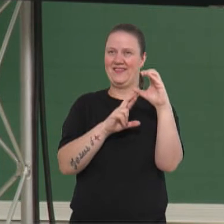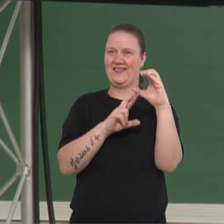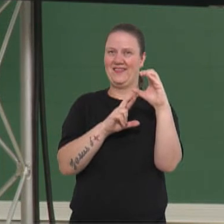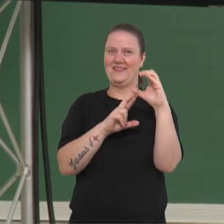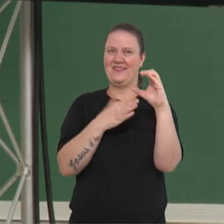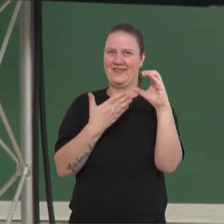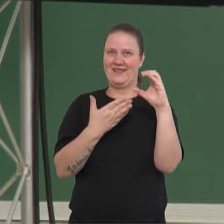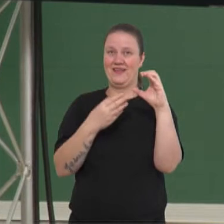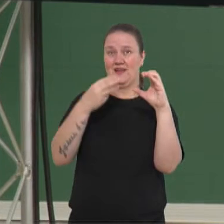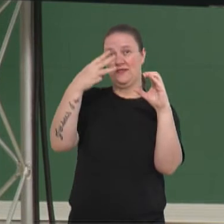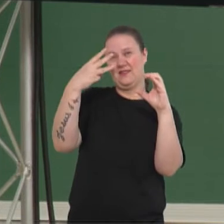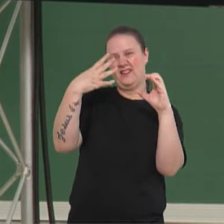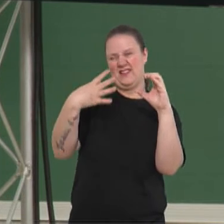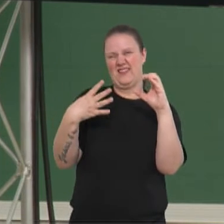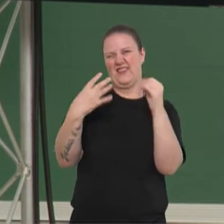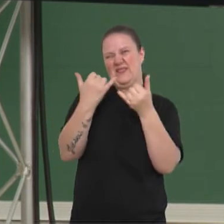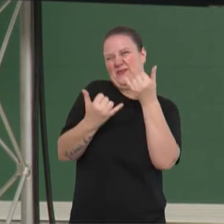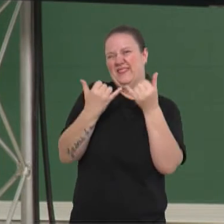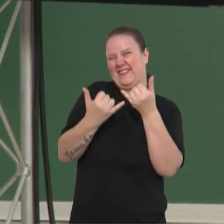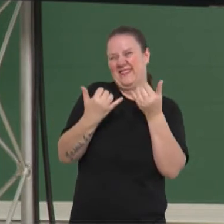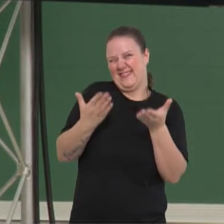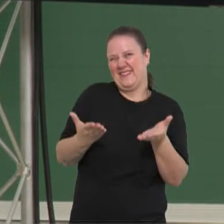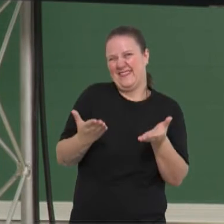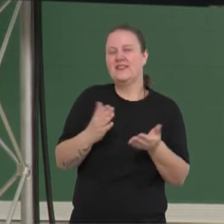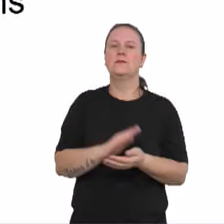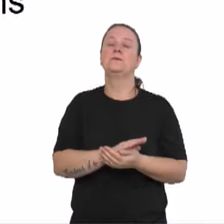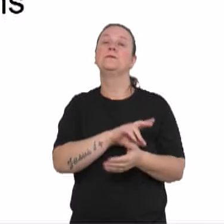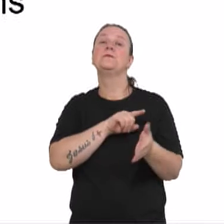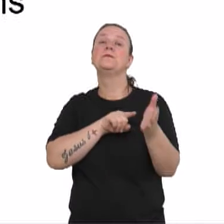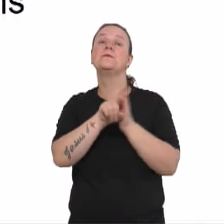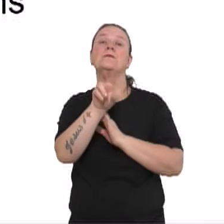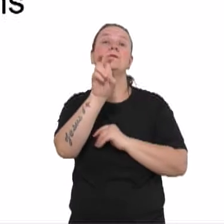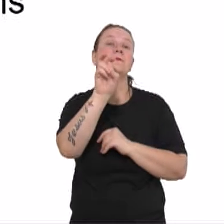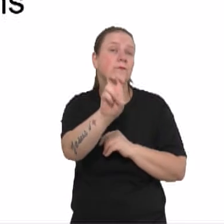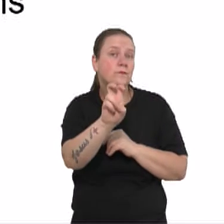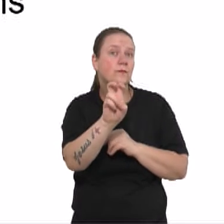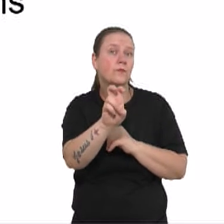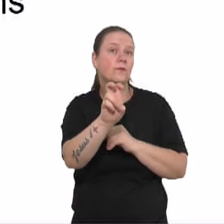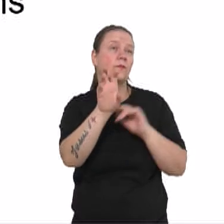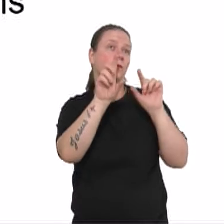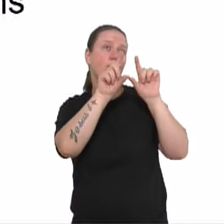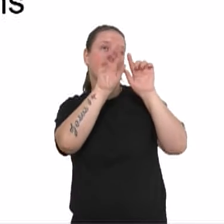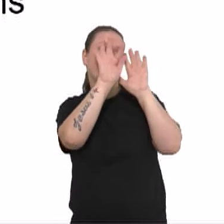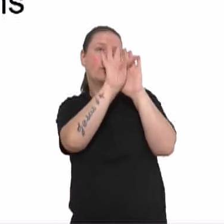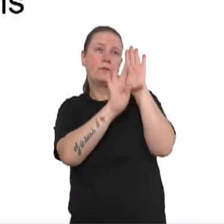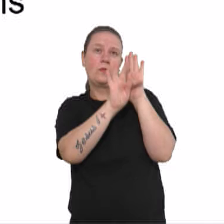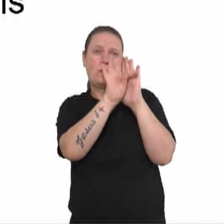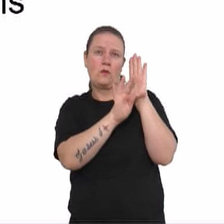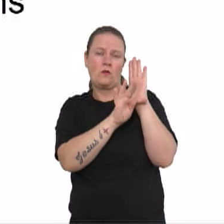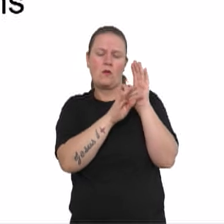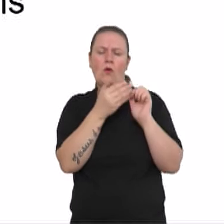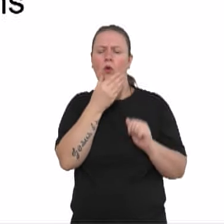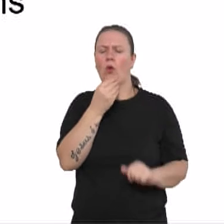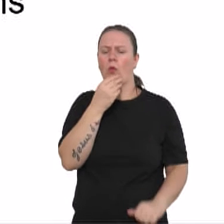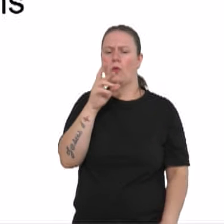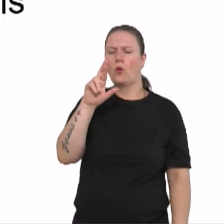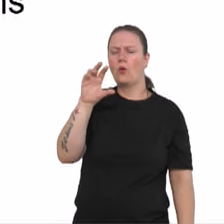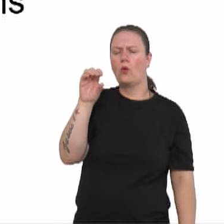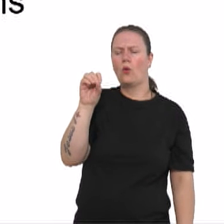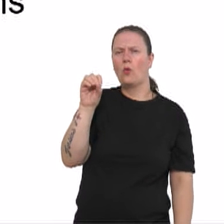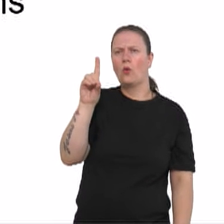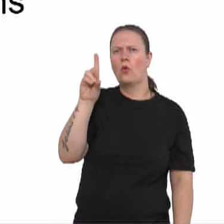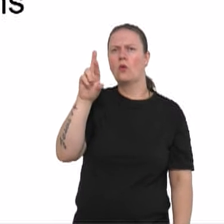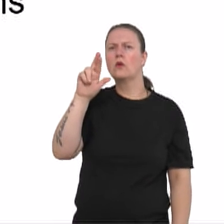da 3 e da 4. Na questão 5, no fragmento, Rodriguinho na pequena área